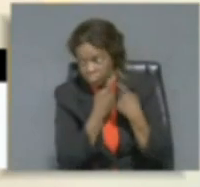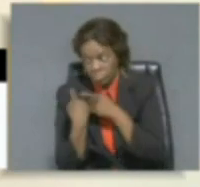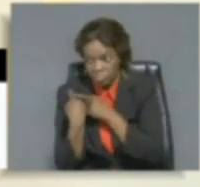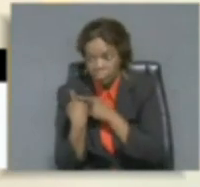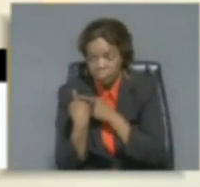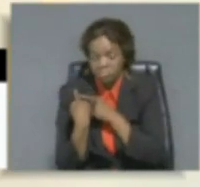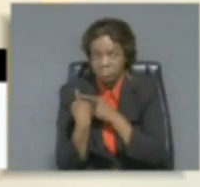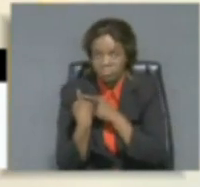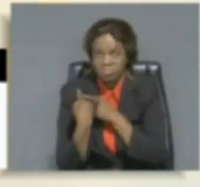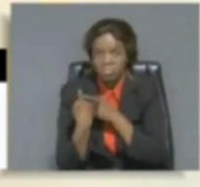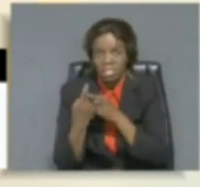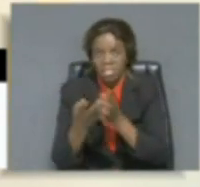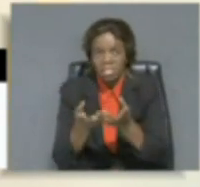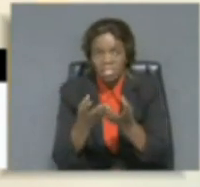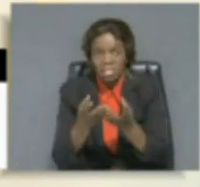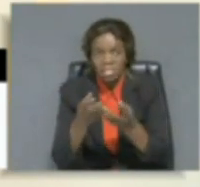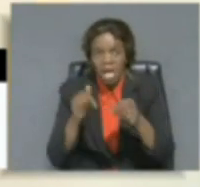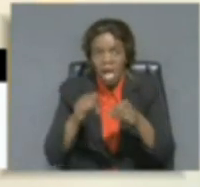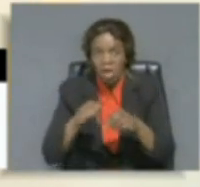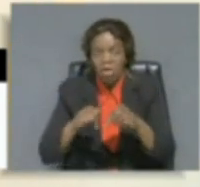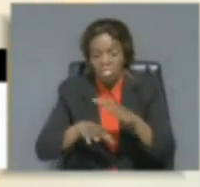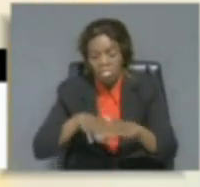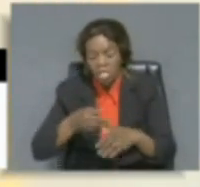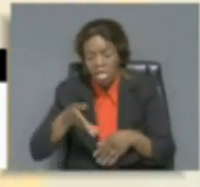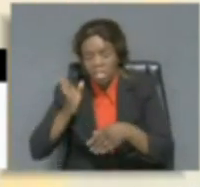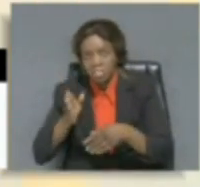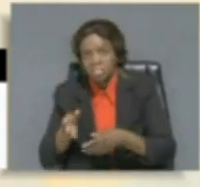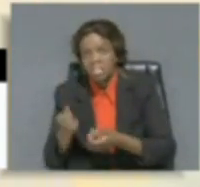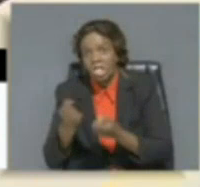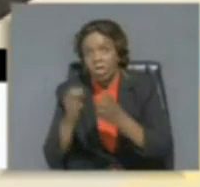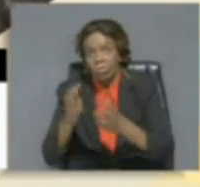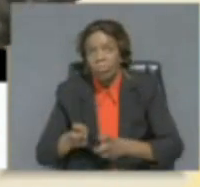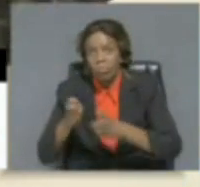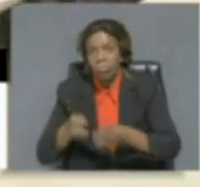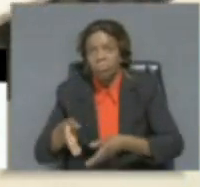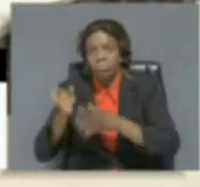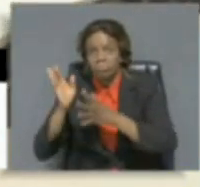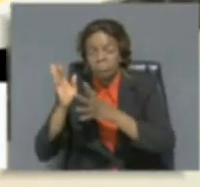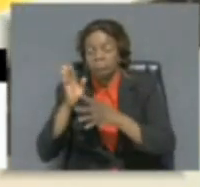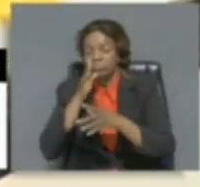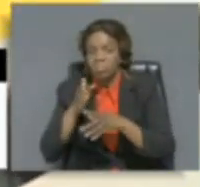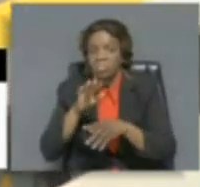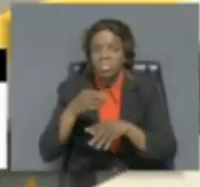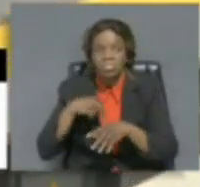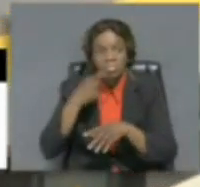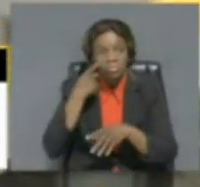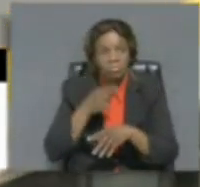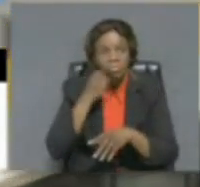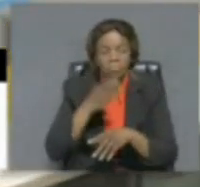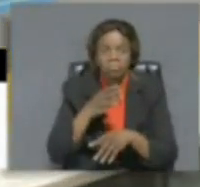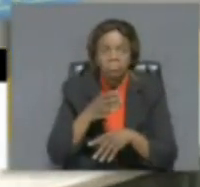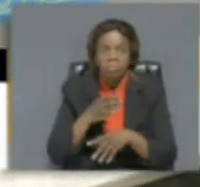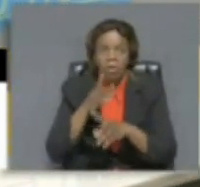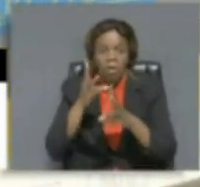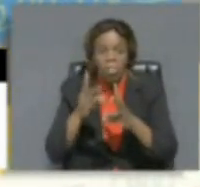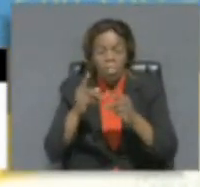do Bungo. Portanto, pelas enchentes e pela adesão que houve, pensamos que vai contribuir significativamente